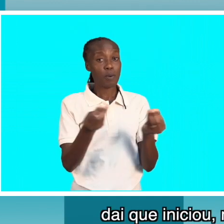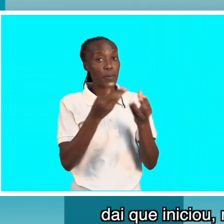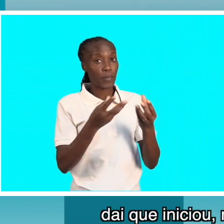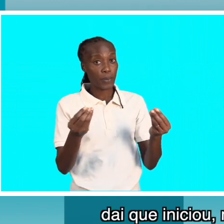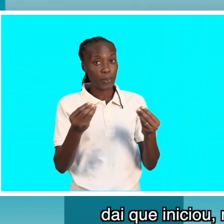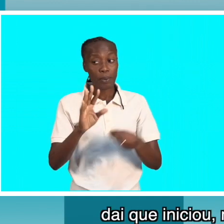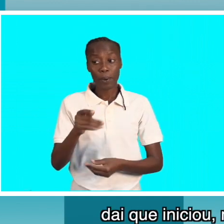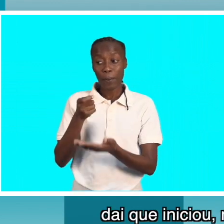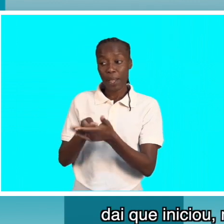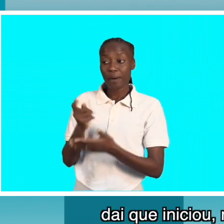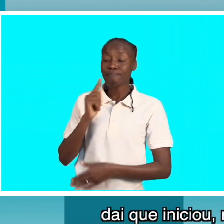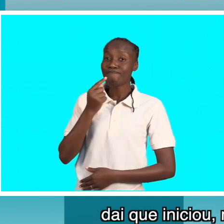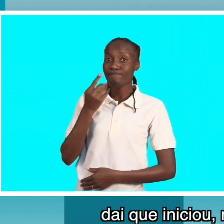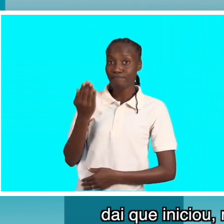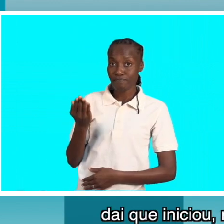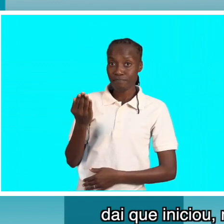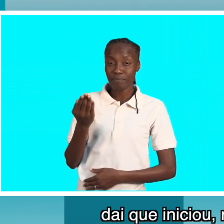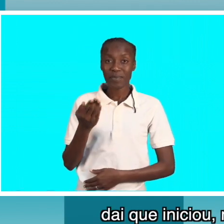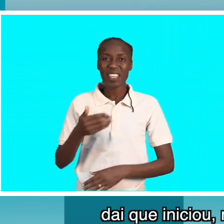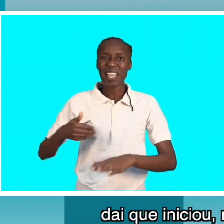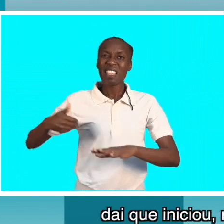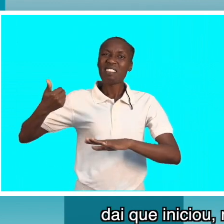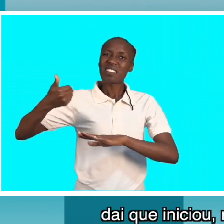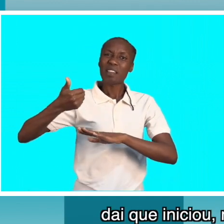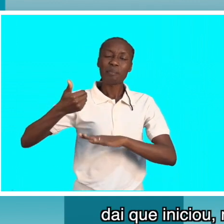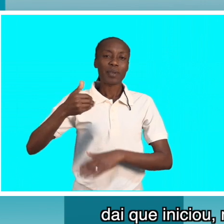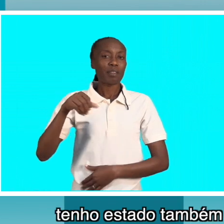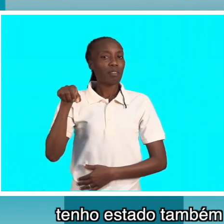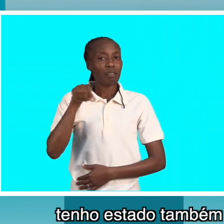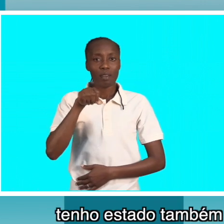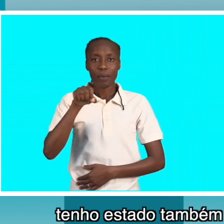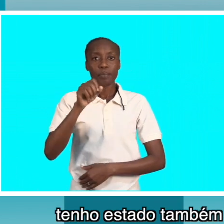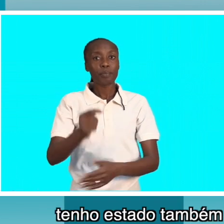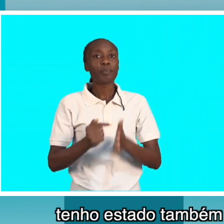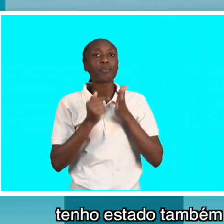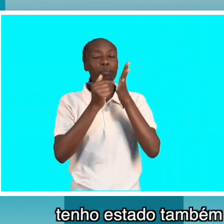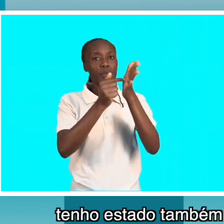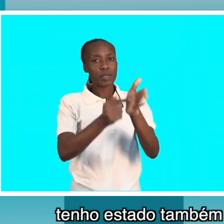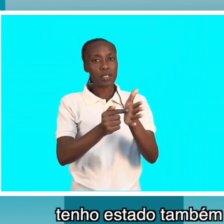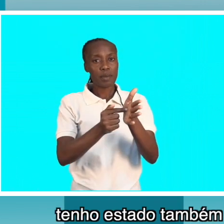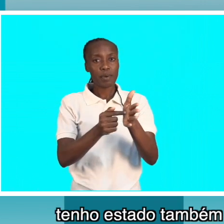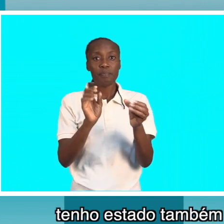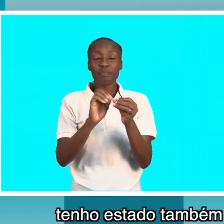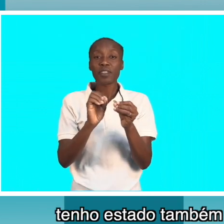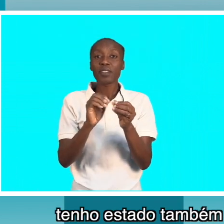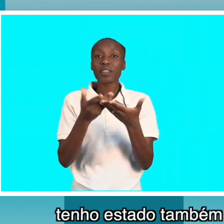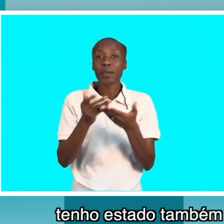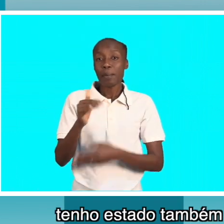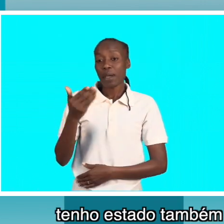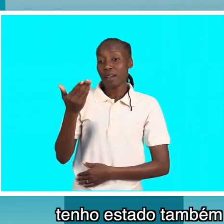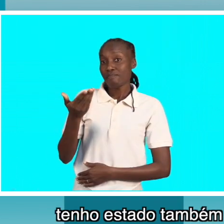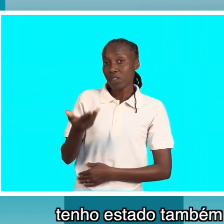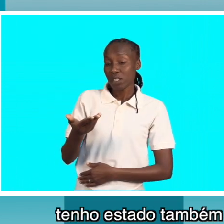Daí que iniciou, não só jogos escolares, também quando há aquela empenada de Coiso,